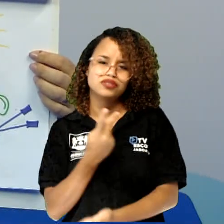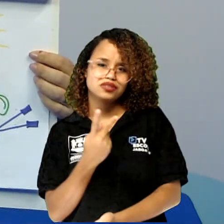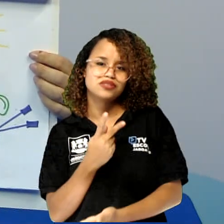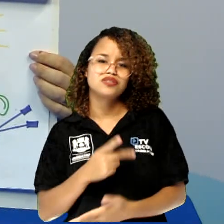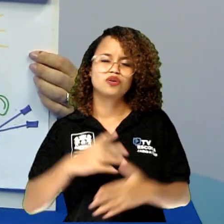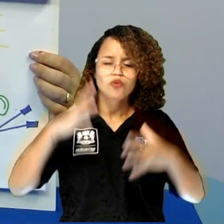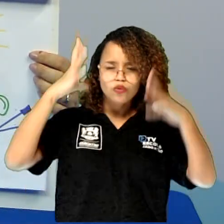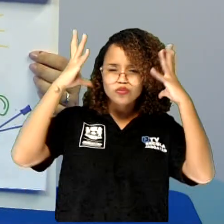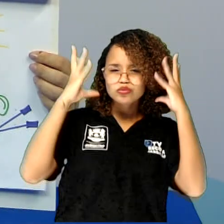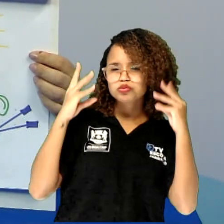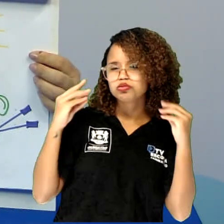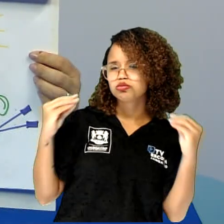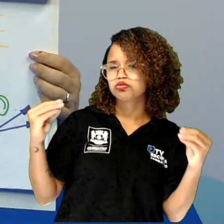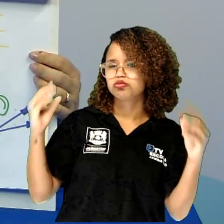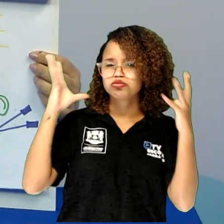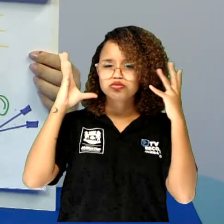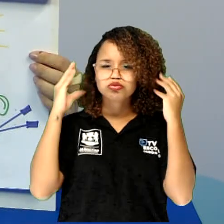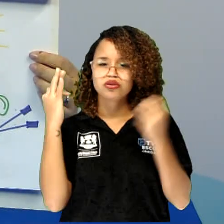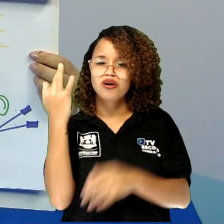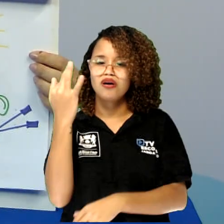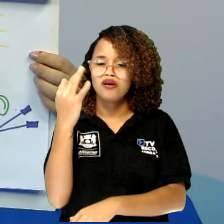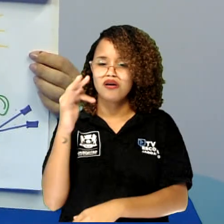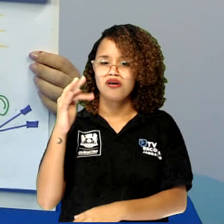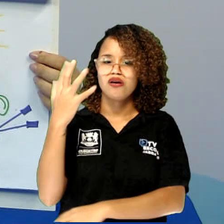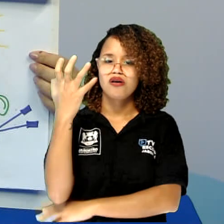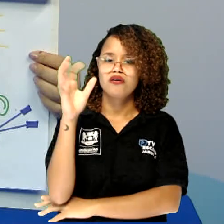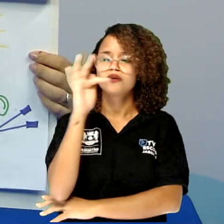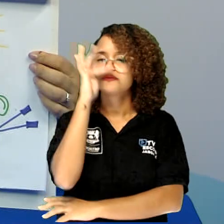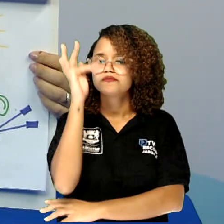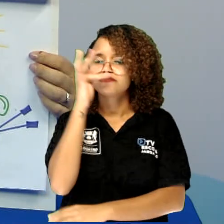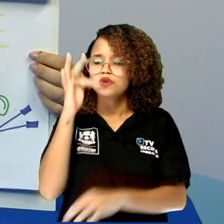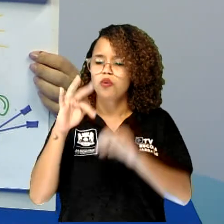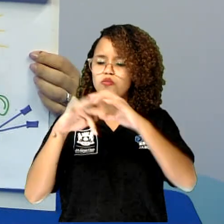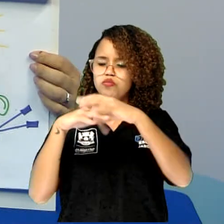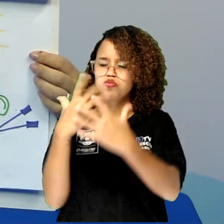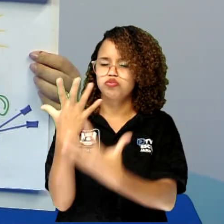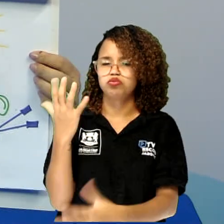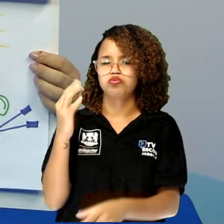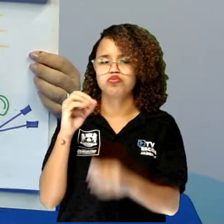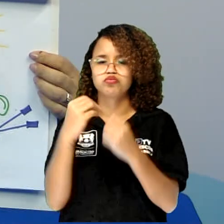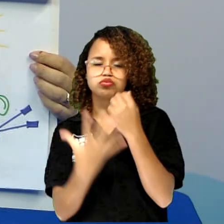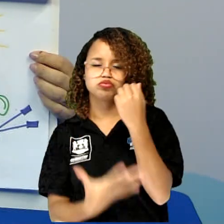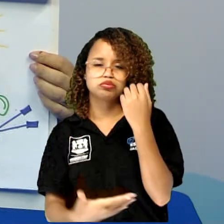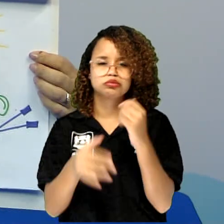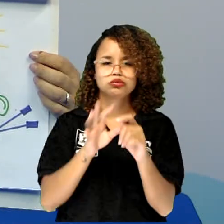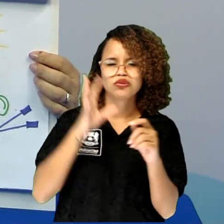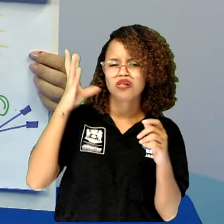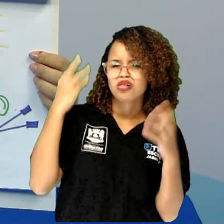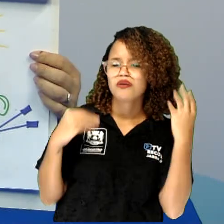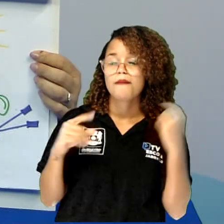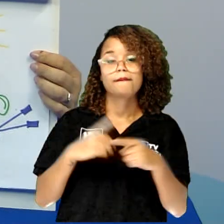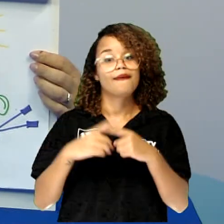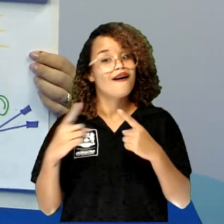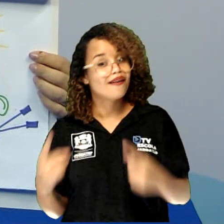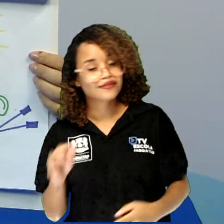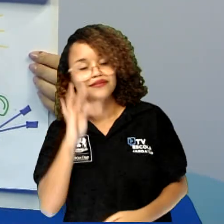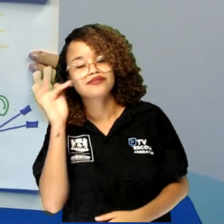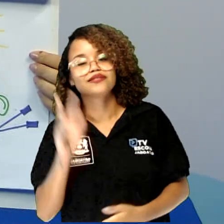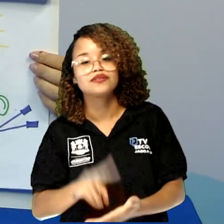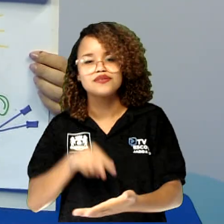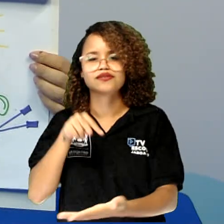deles foi que ela ficasse sem as suas pétalazinhas. Mas ela era uma florzinha muito forte, muito resistente